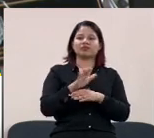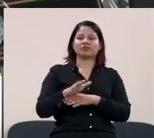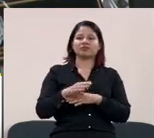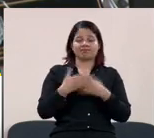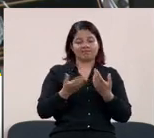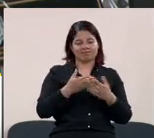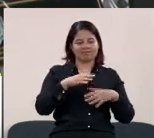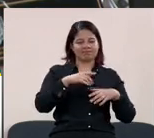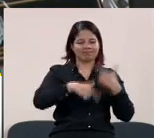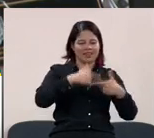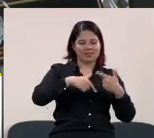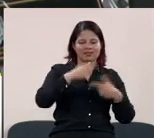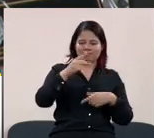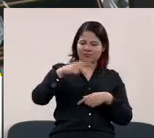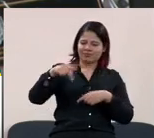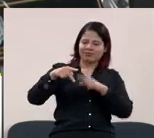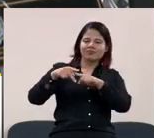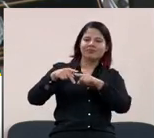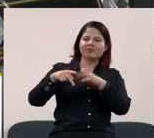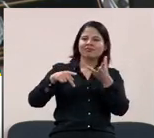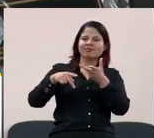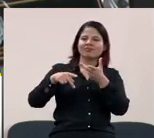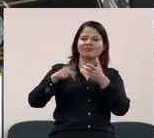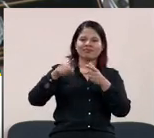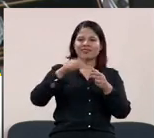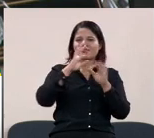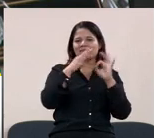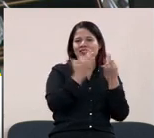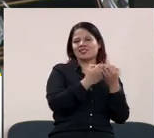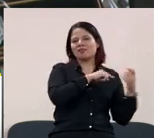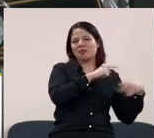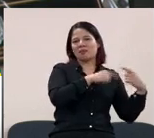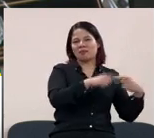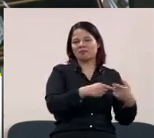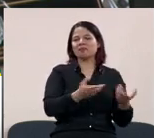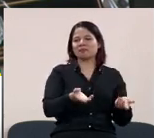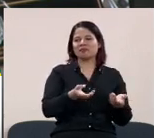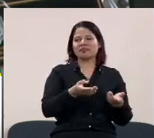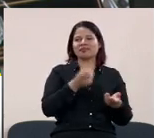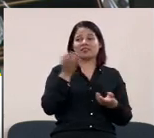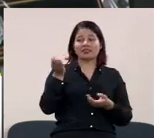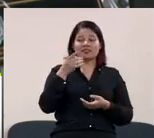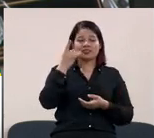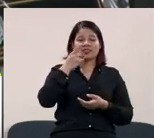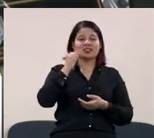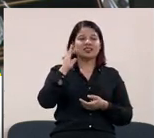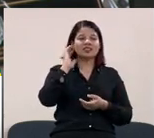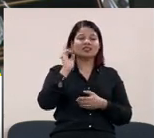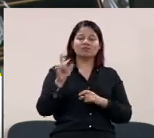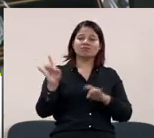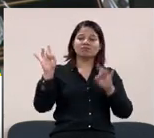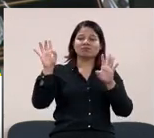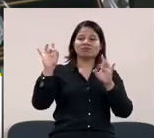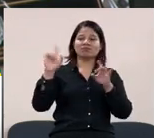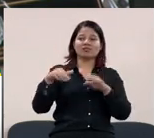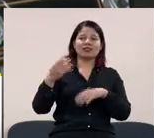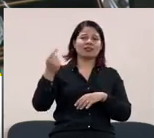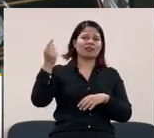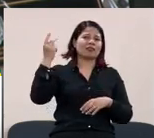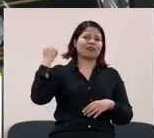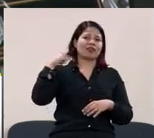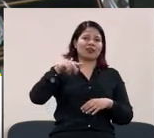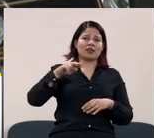sangue. E você percebe como o doutor Jacir foi mais especial ainda, que foi aluno do